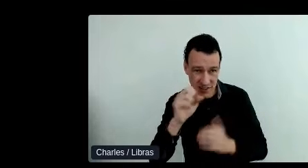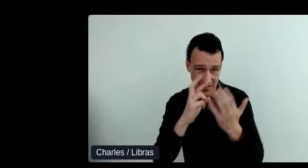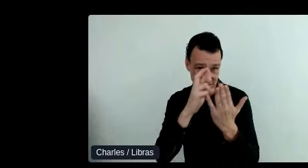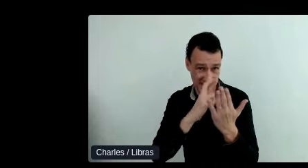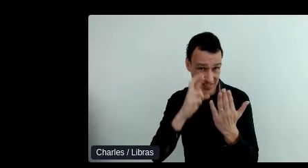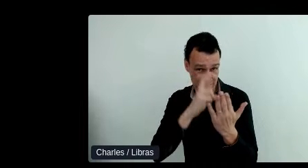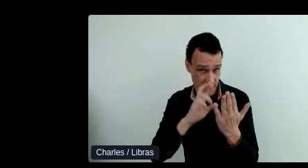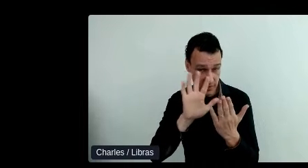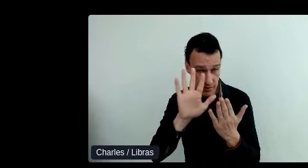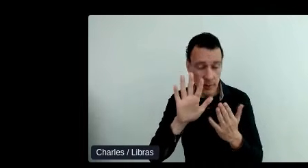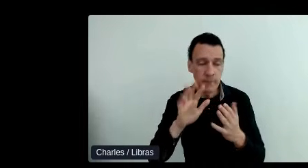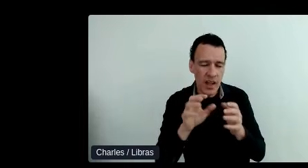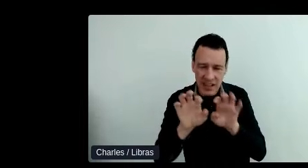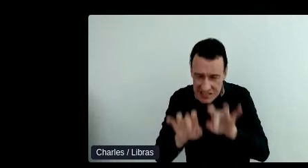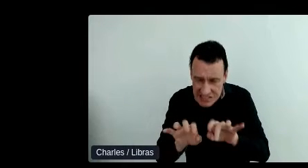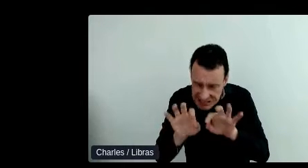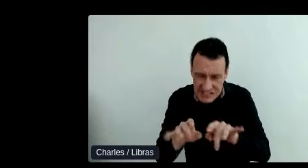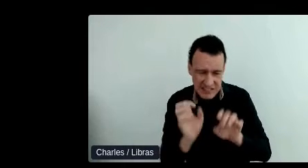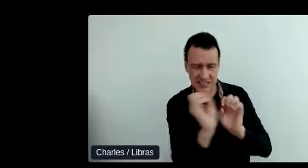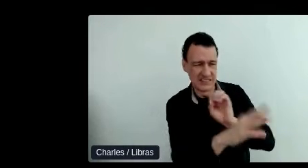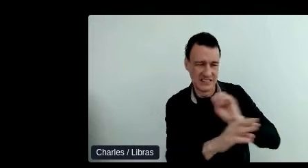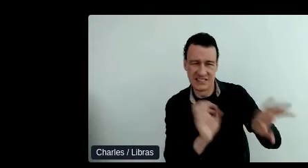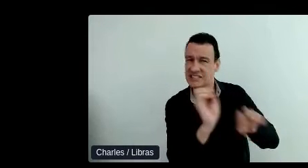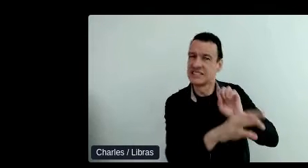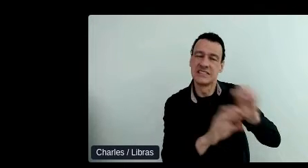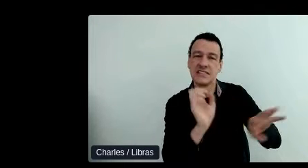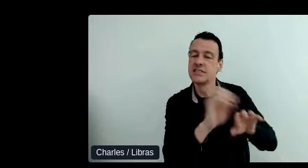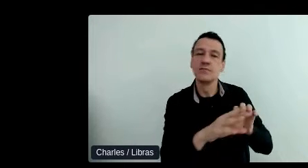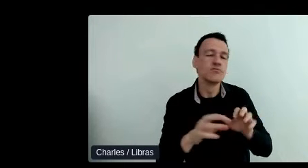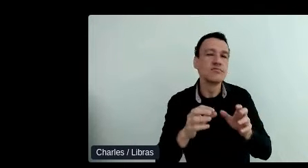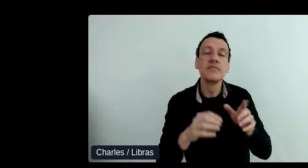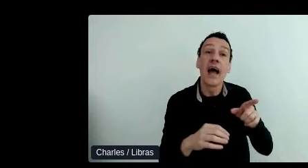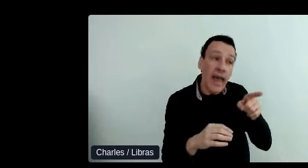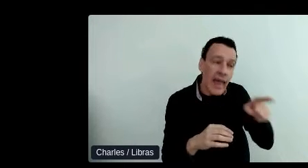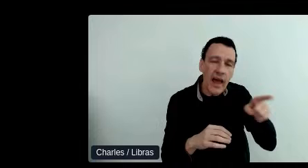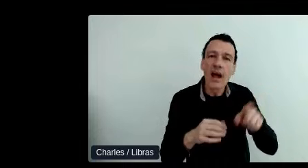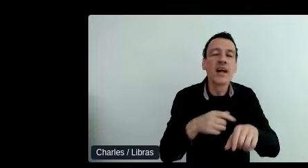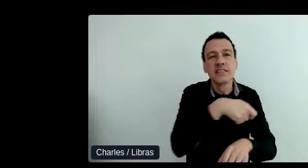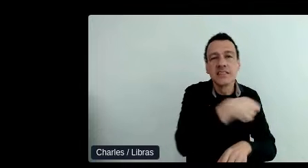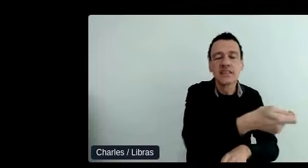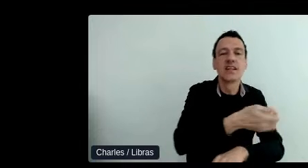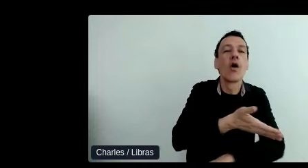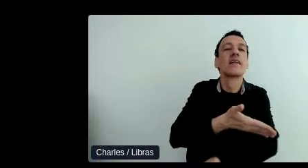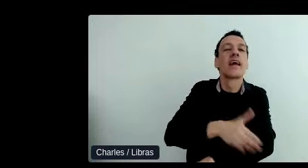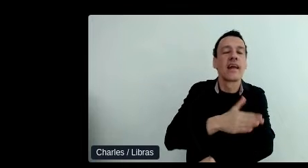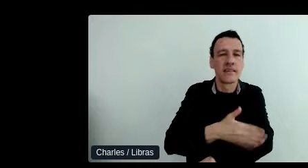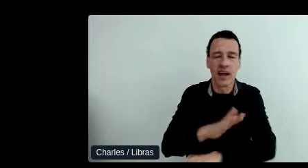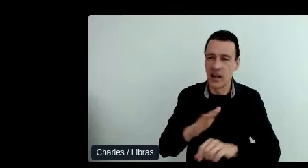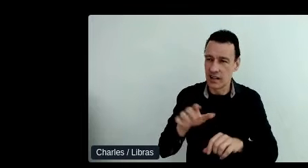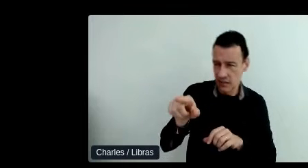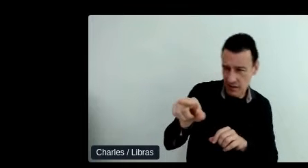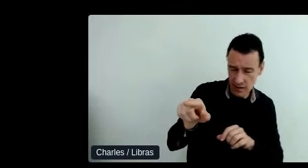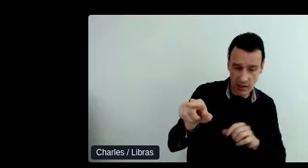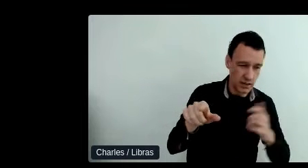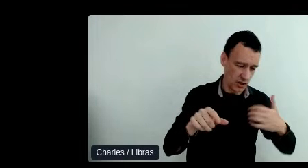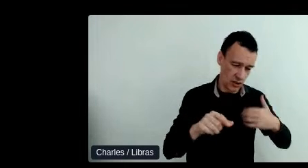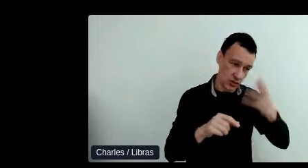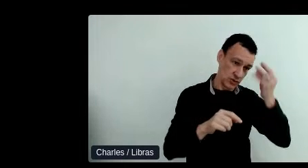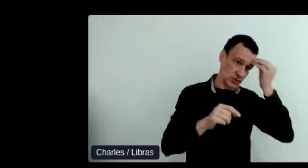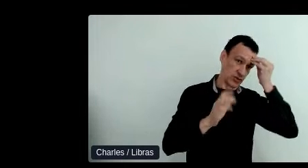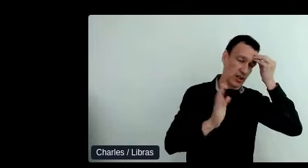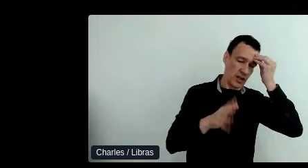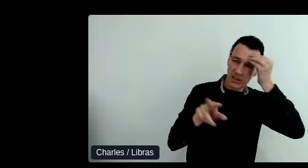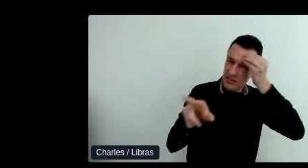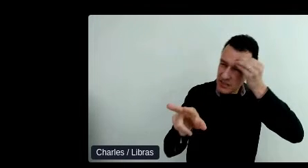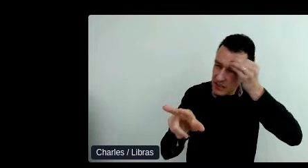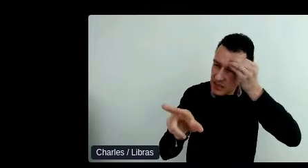poder treinar os modelos de aprendizado de máquina, para aí sim eles poderem fazer previsões e classificações baseadas